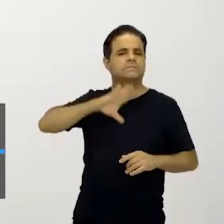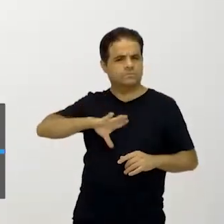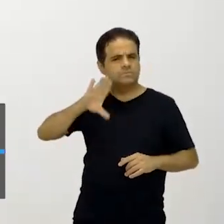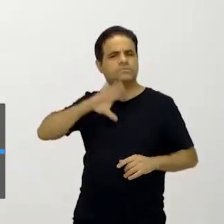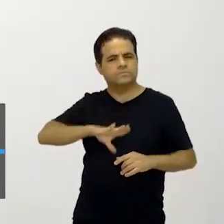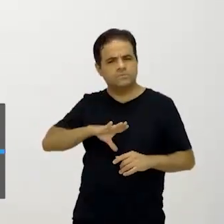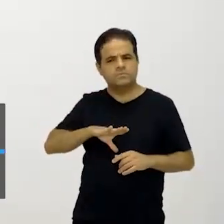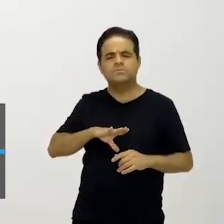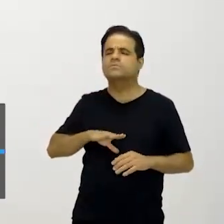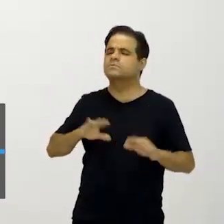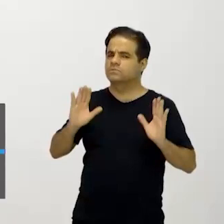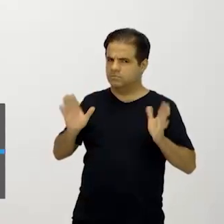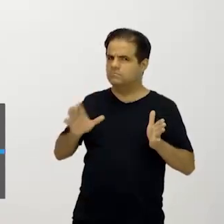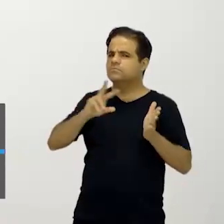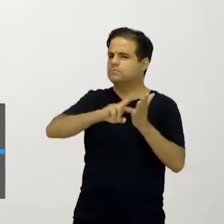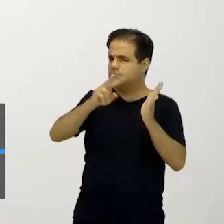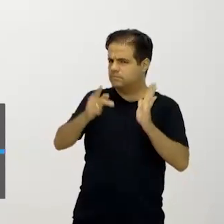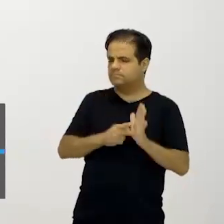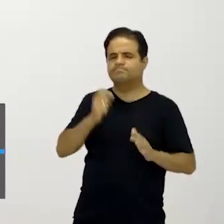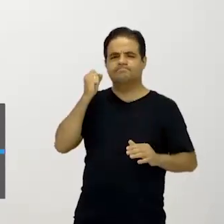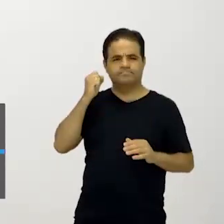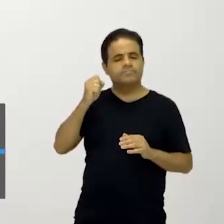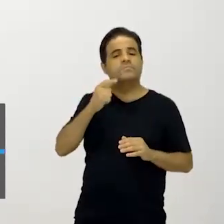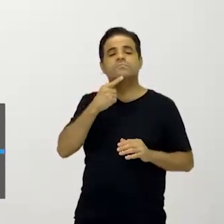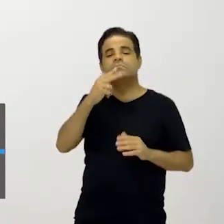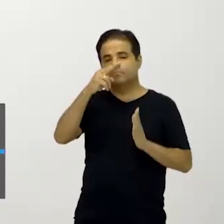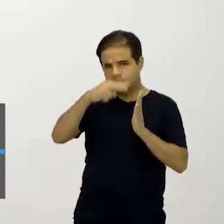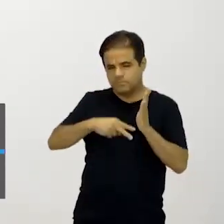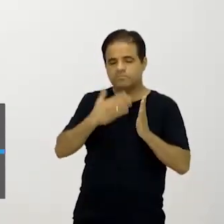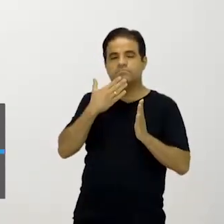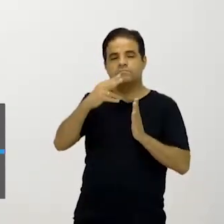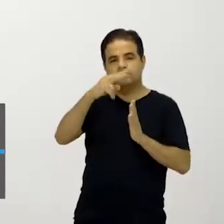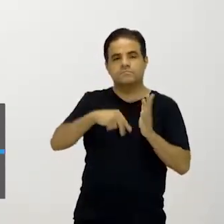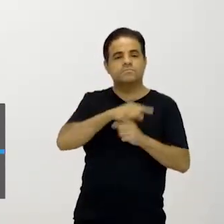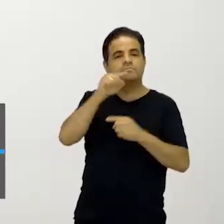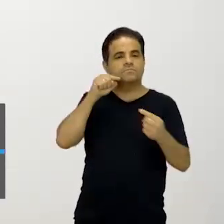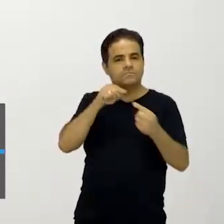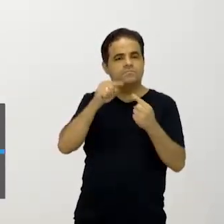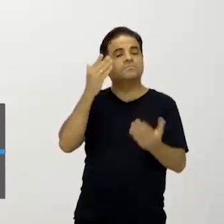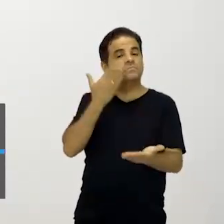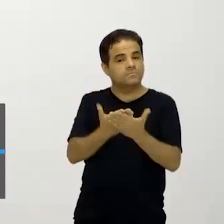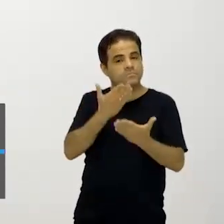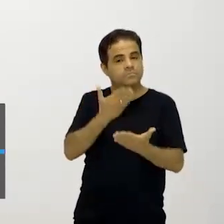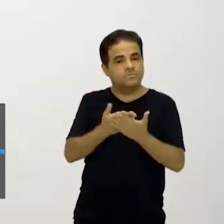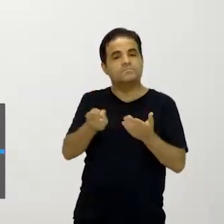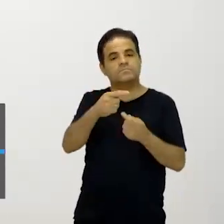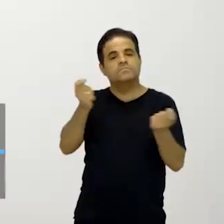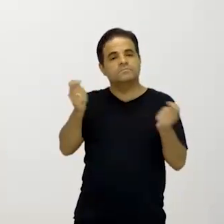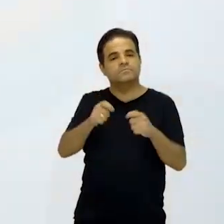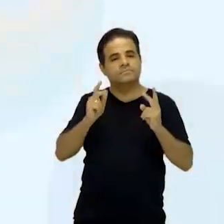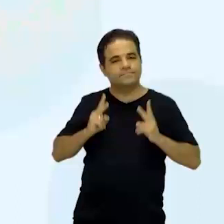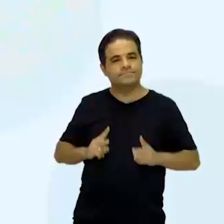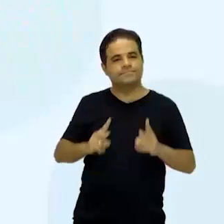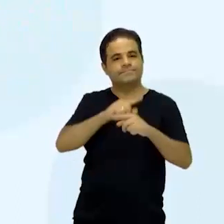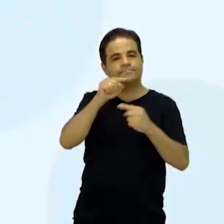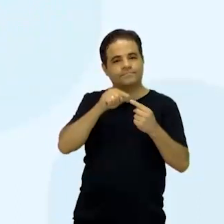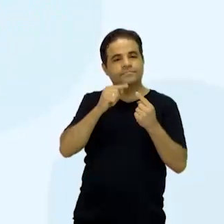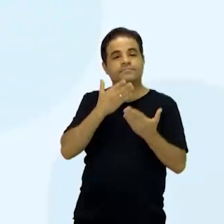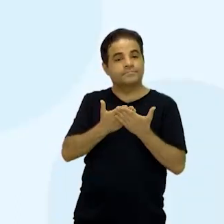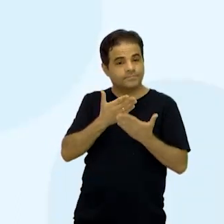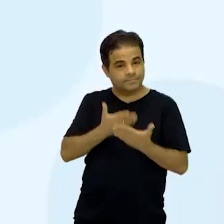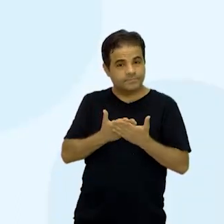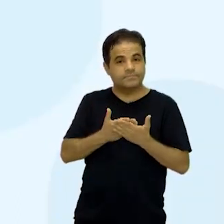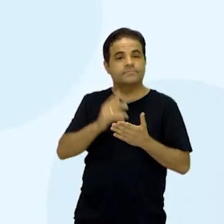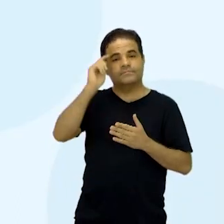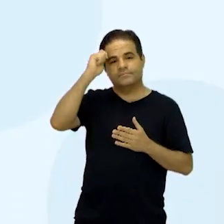tem um grande significado. Vou pedir para o professor Mauro ler aí os objetivos da aula para a gente continuar. O objetivo da aula